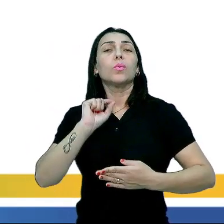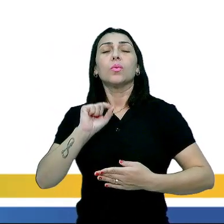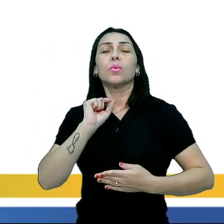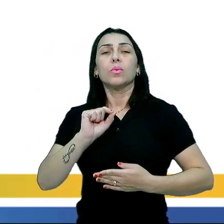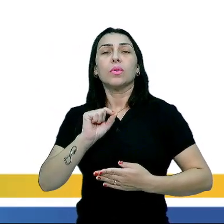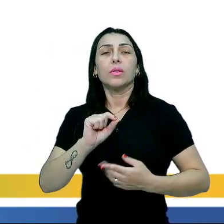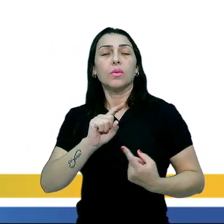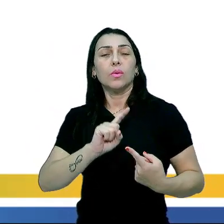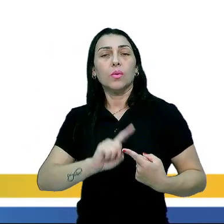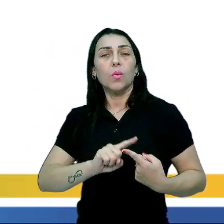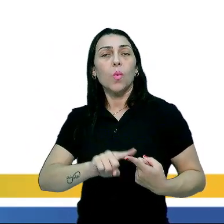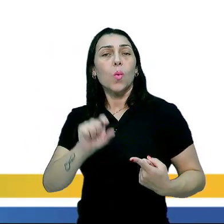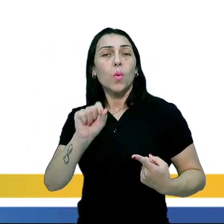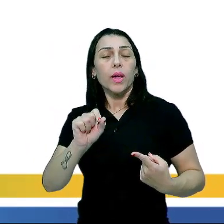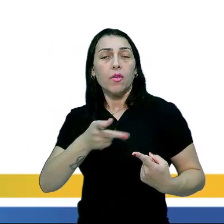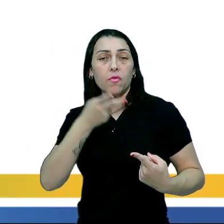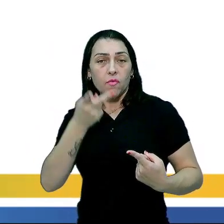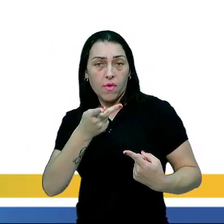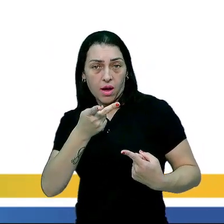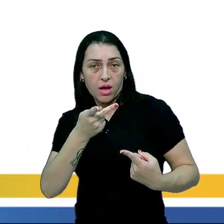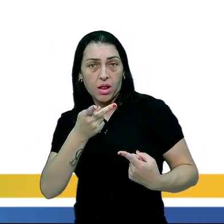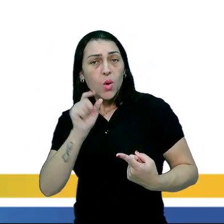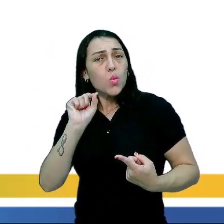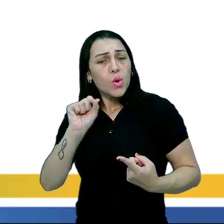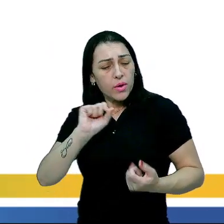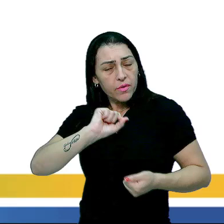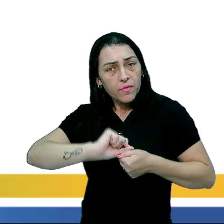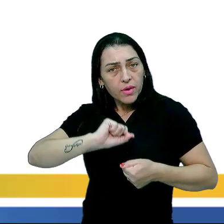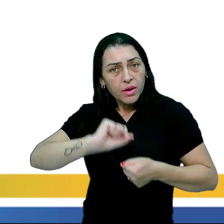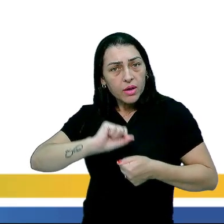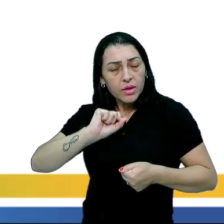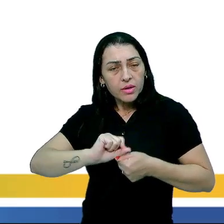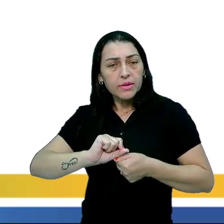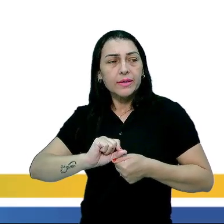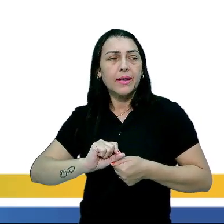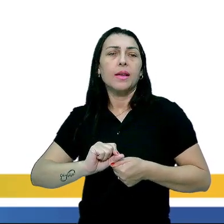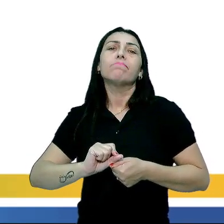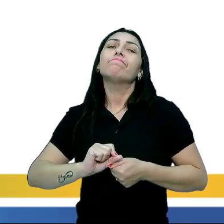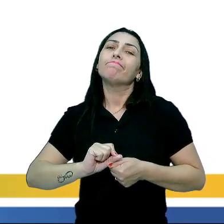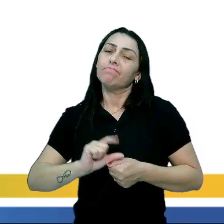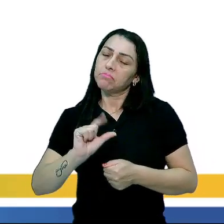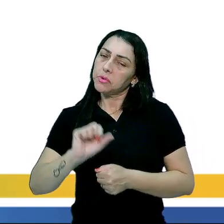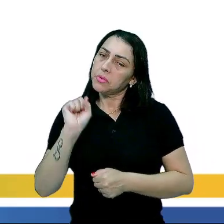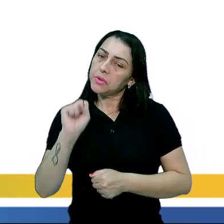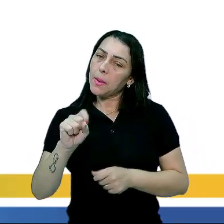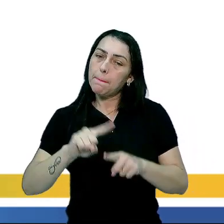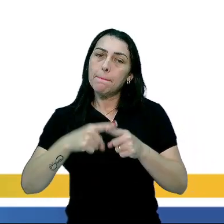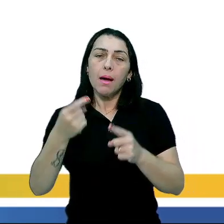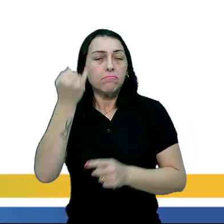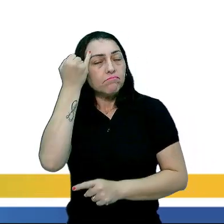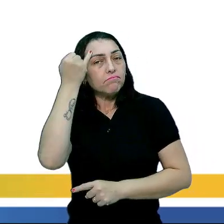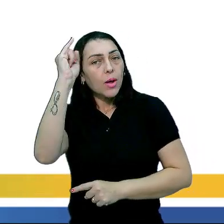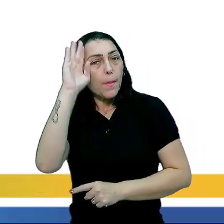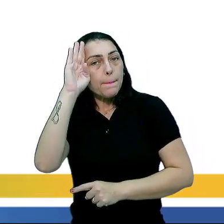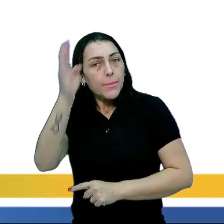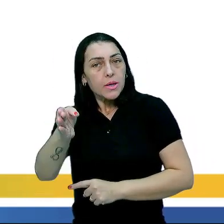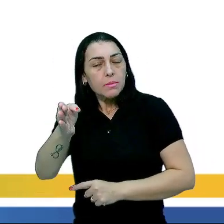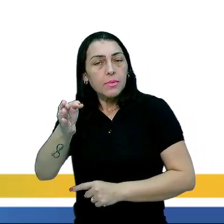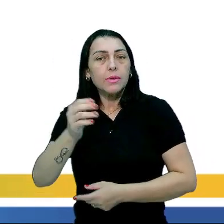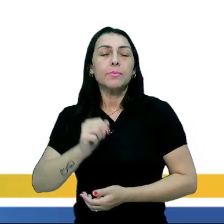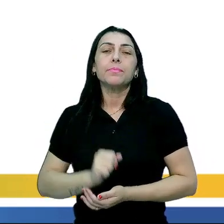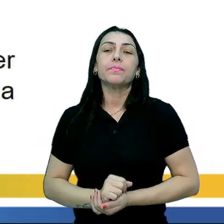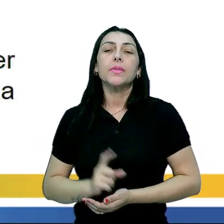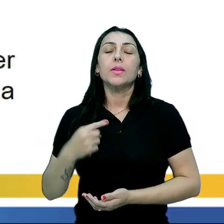correspondência entre o que se diz e o que se faz, um pouco sim, mas não é a ideia central.